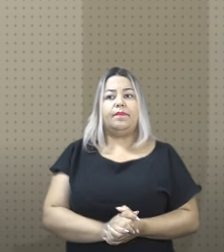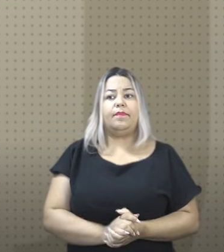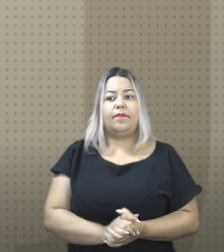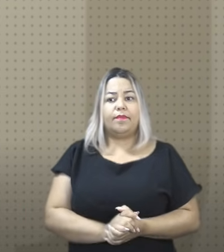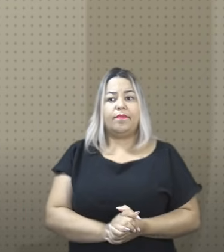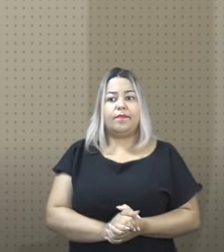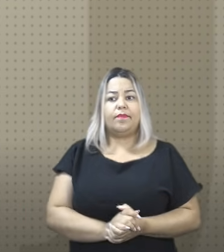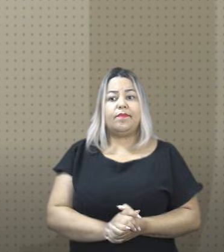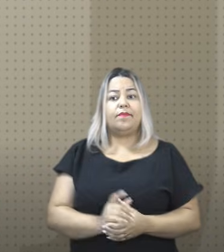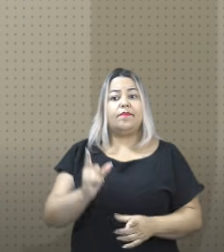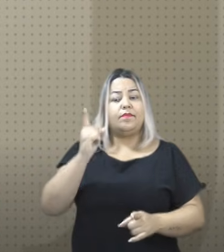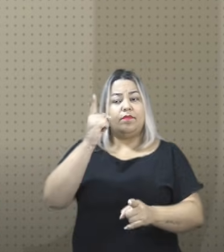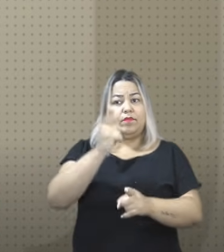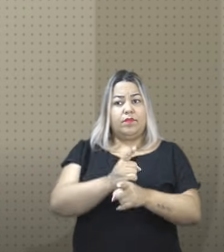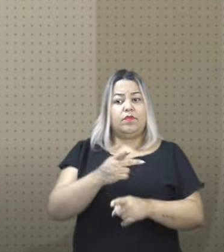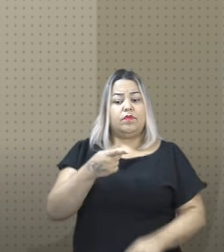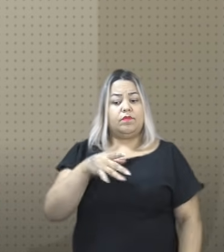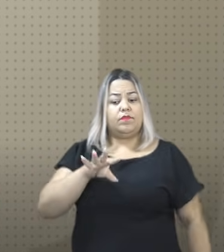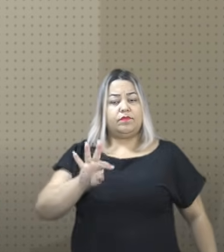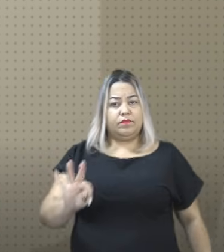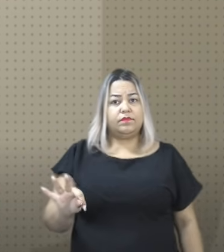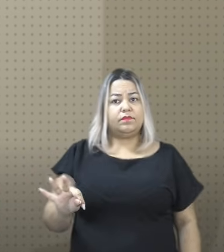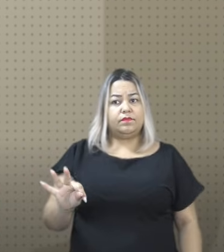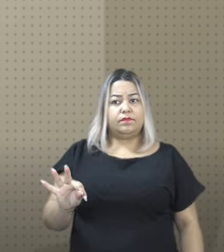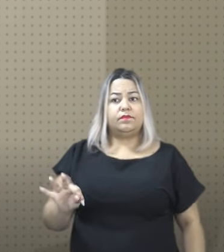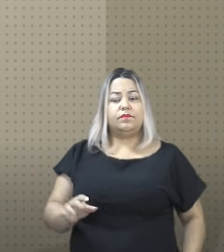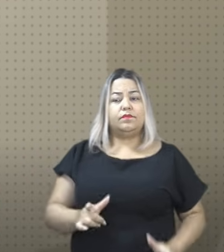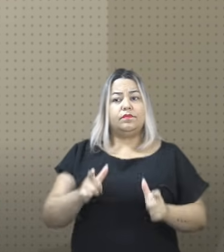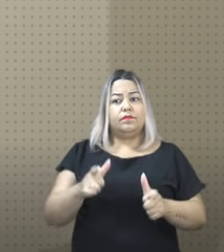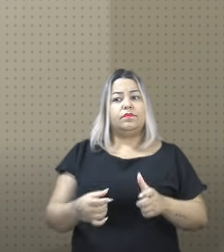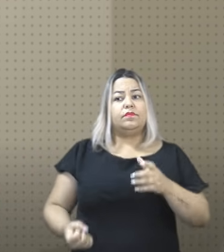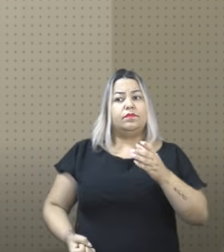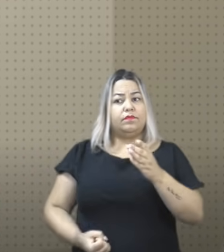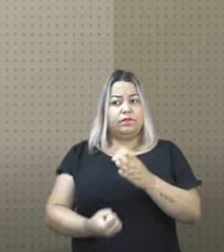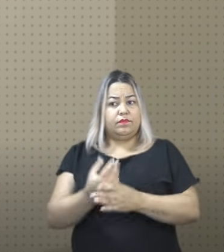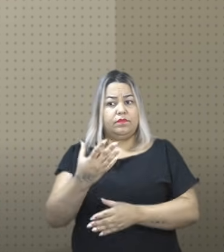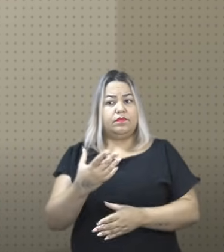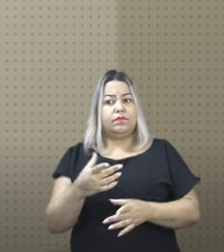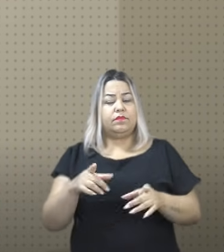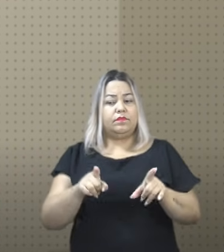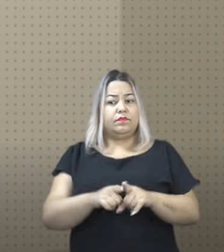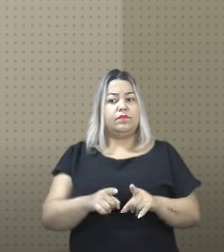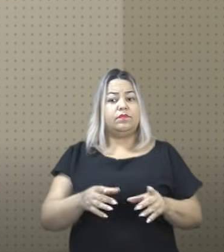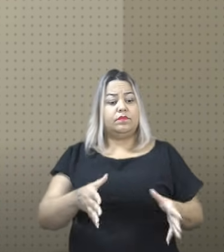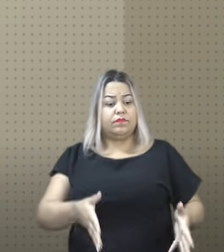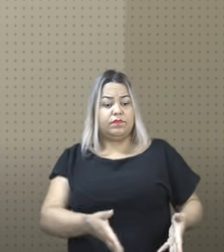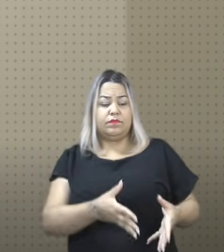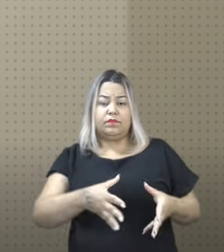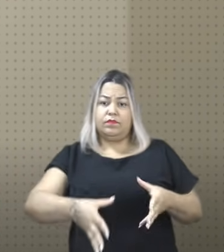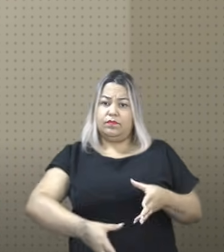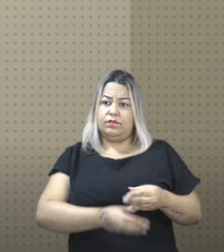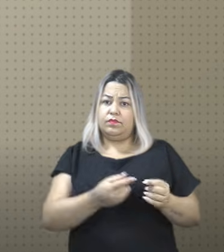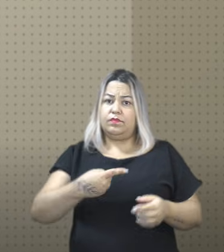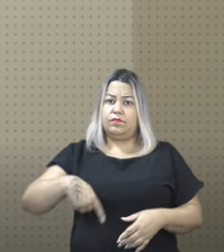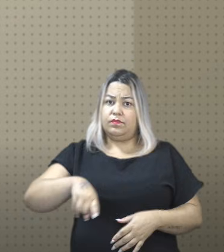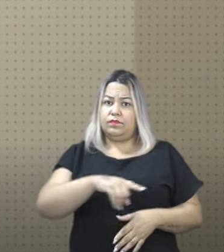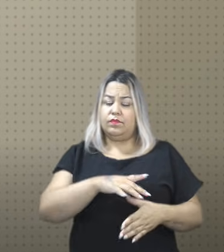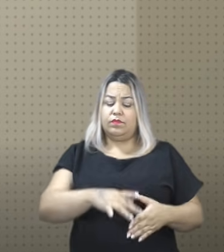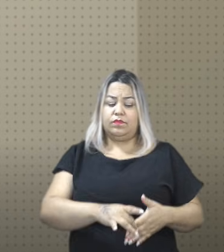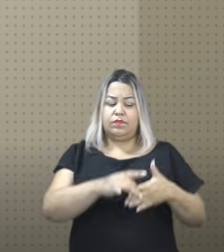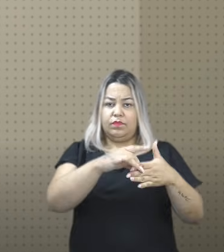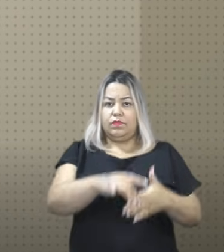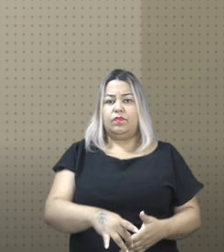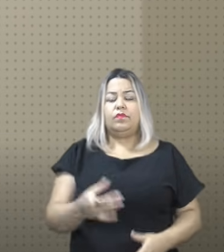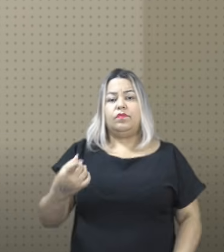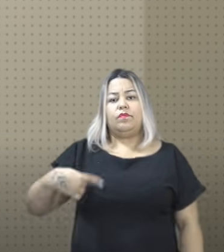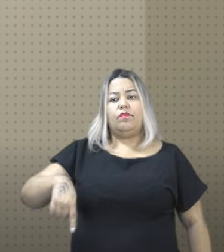é um encontro liderado pelo PT, onde nós queremos aglutinar as nossas lideranças dos